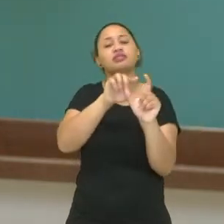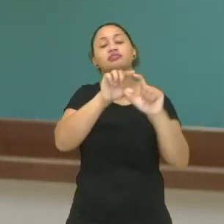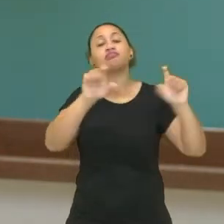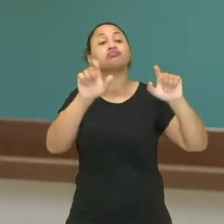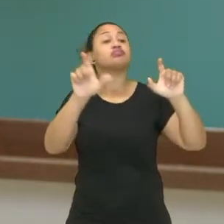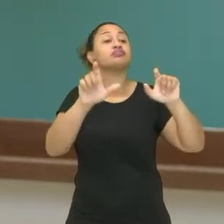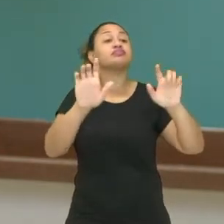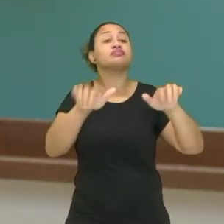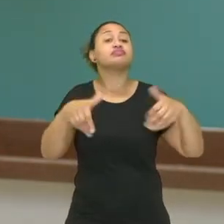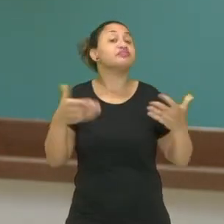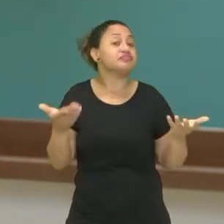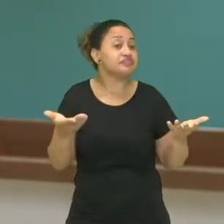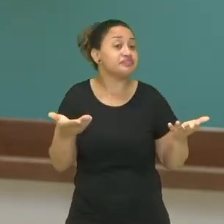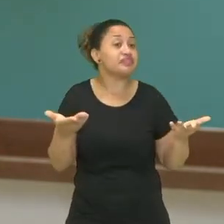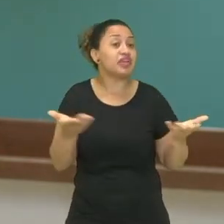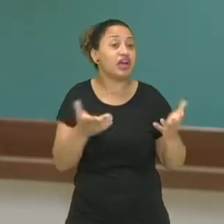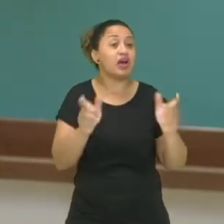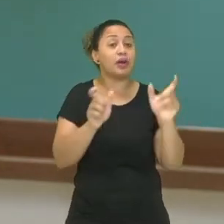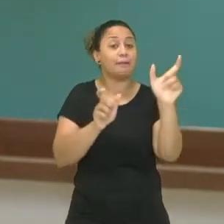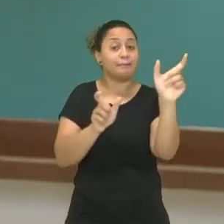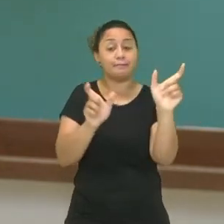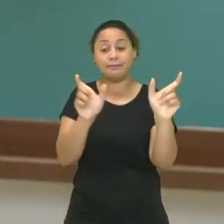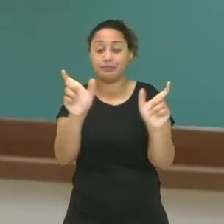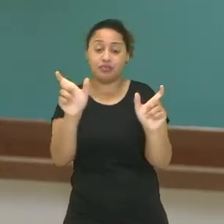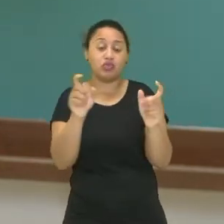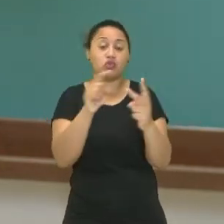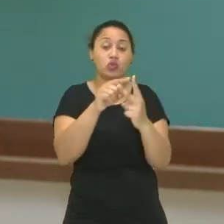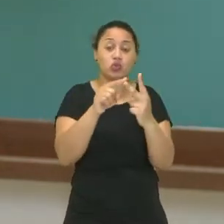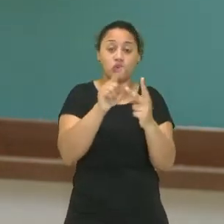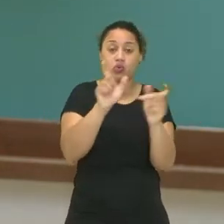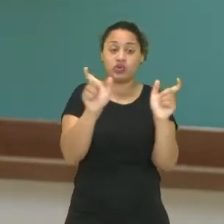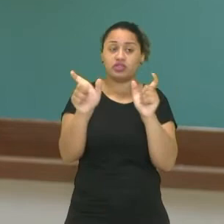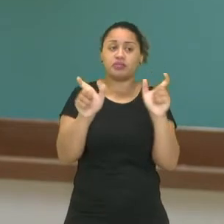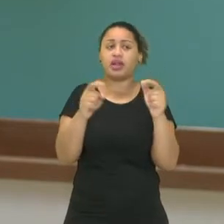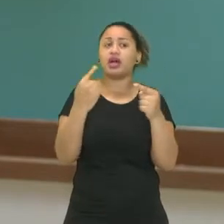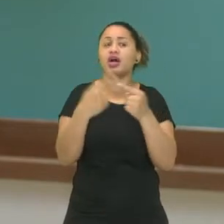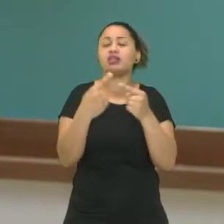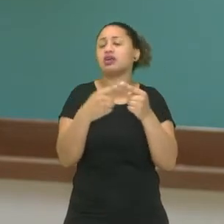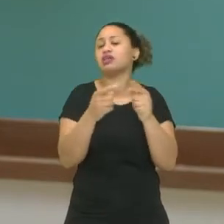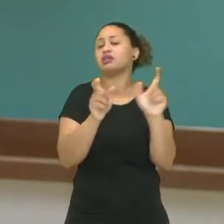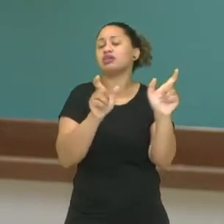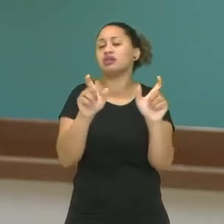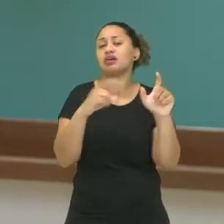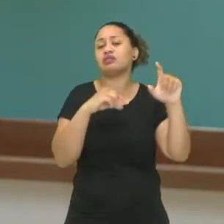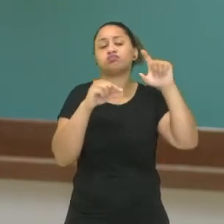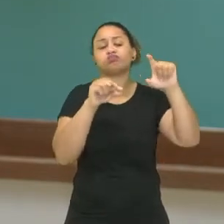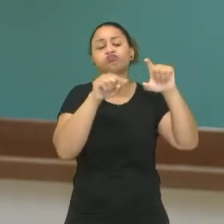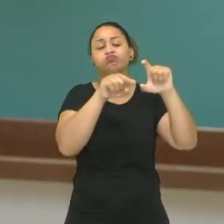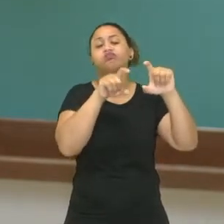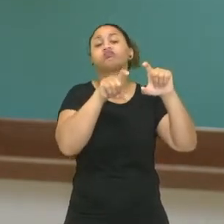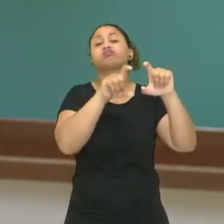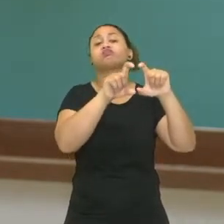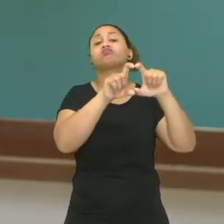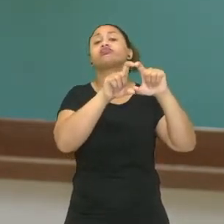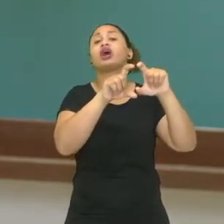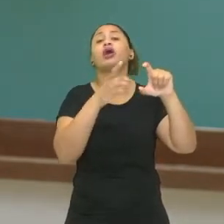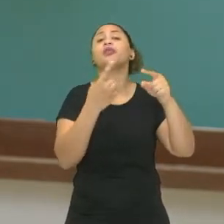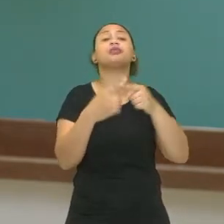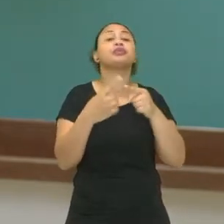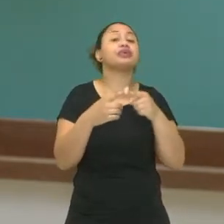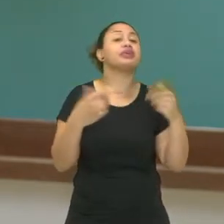série querida, eu destaquei para vocês, ó, mistério e entidades. Por que essas palavras estão grafadas com a letra inicial